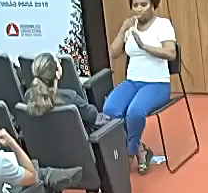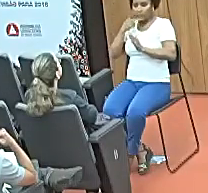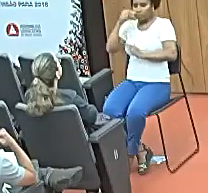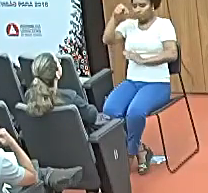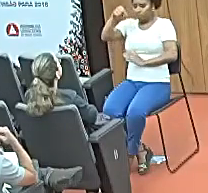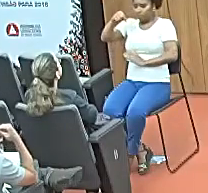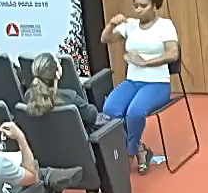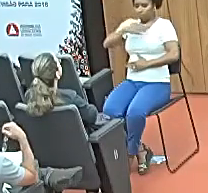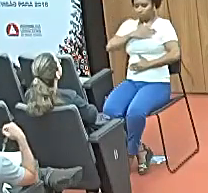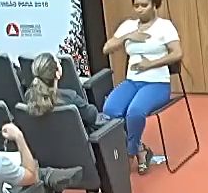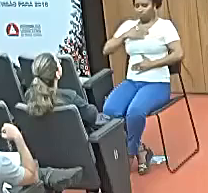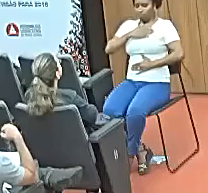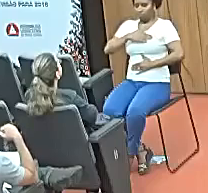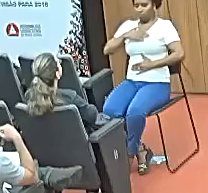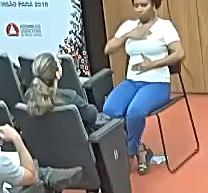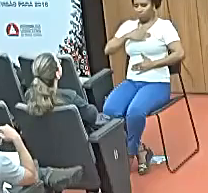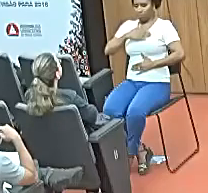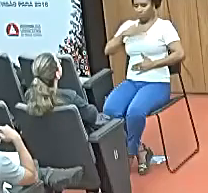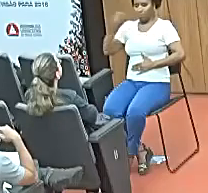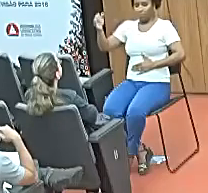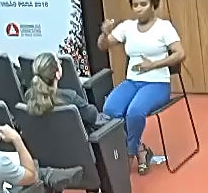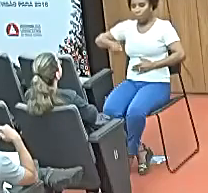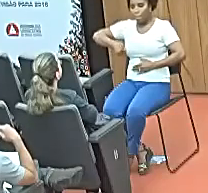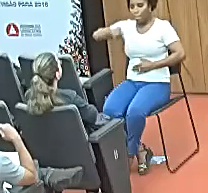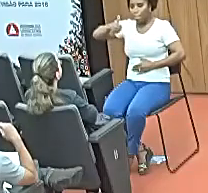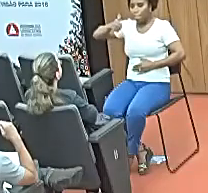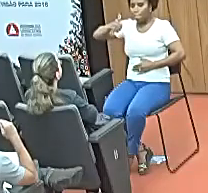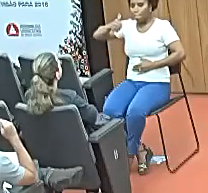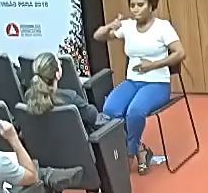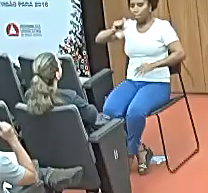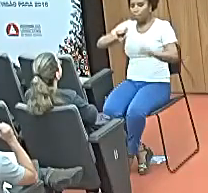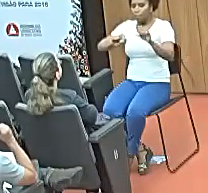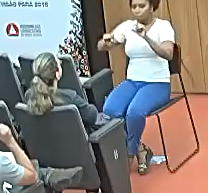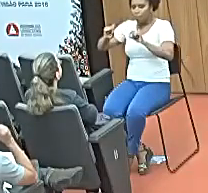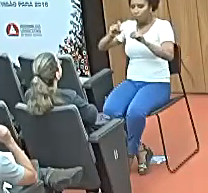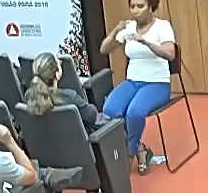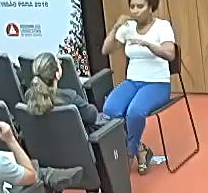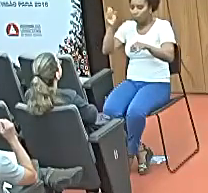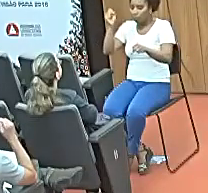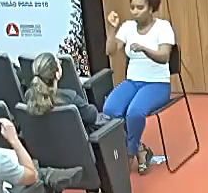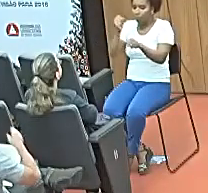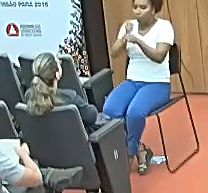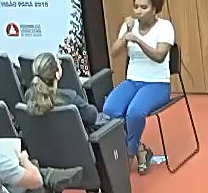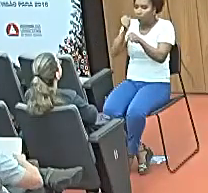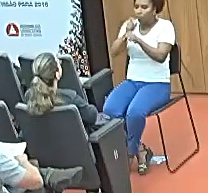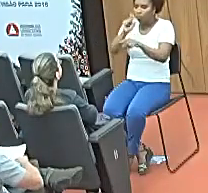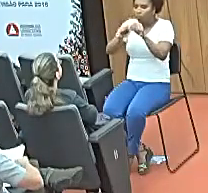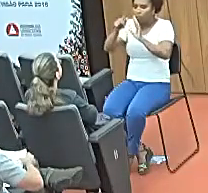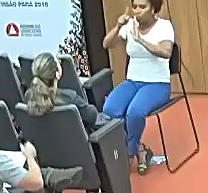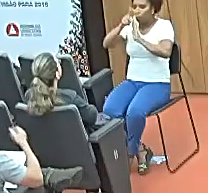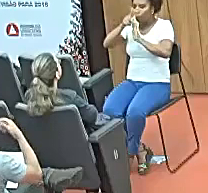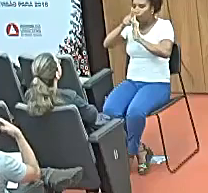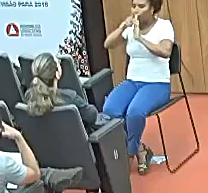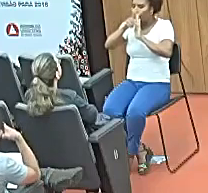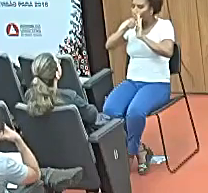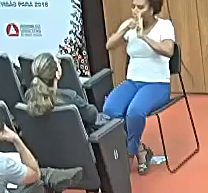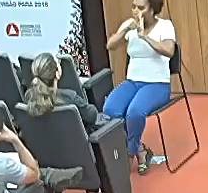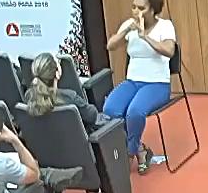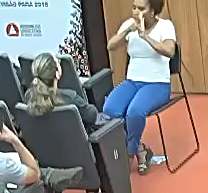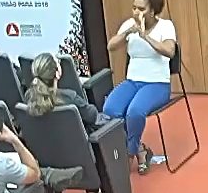que a sociedade pode participar né é na construção de propostas para emendar o orçamento do governo